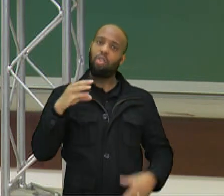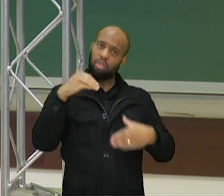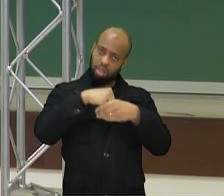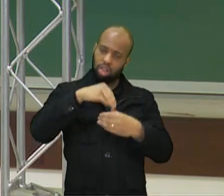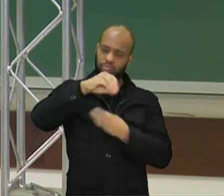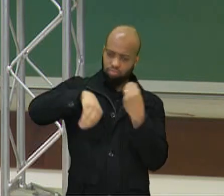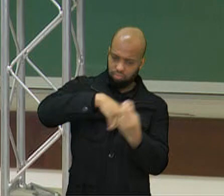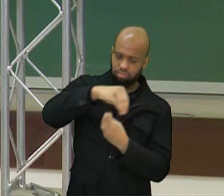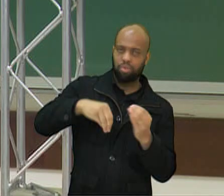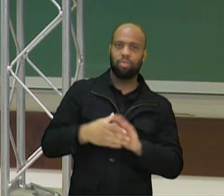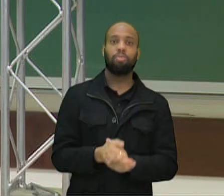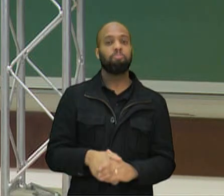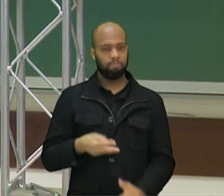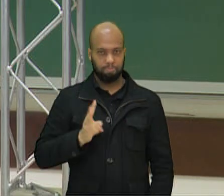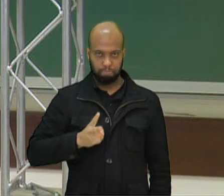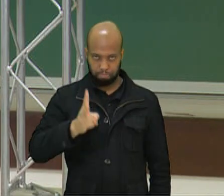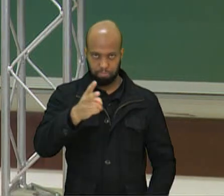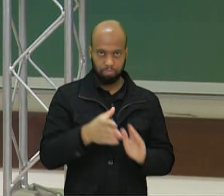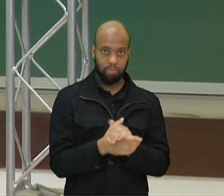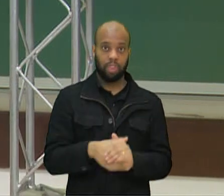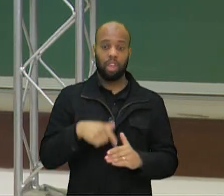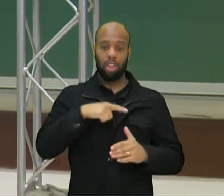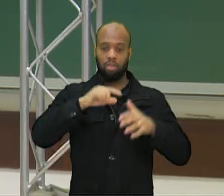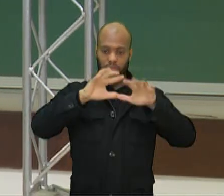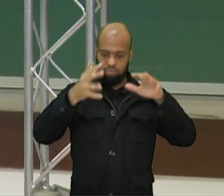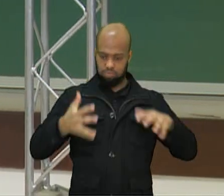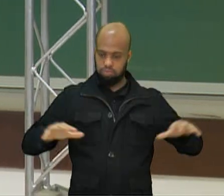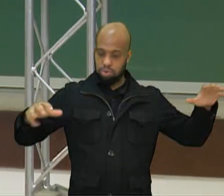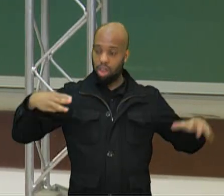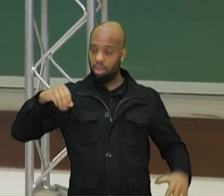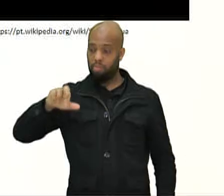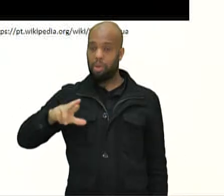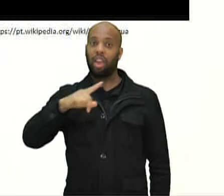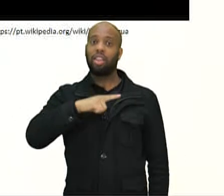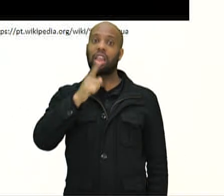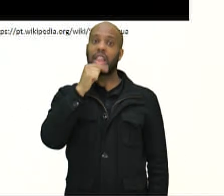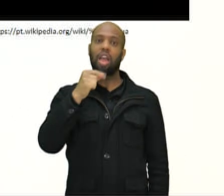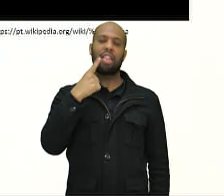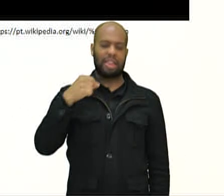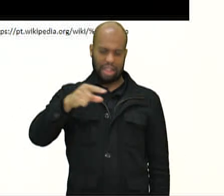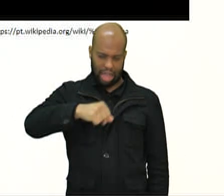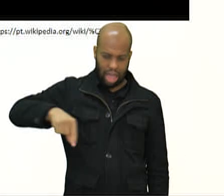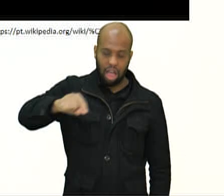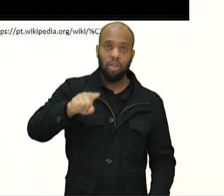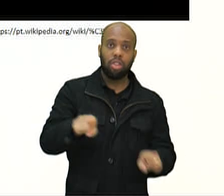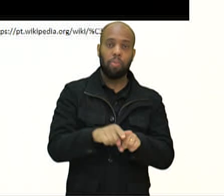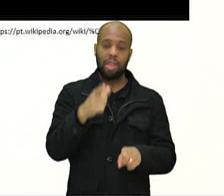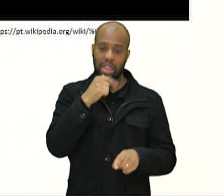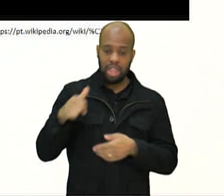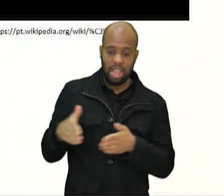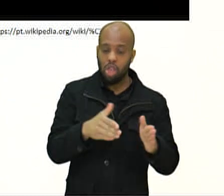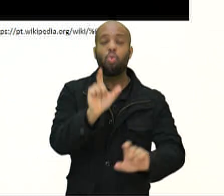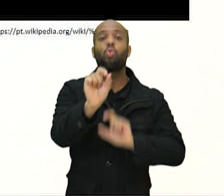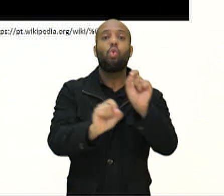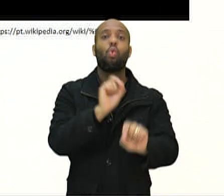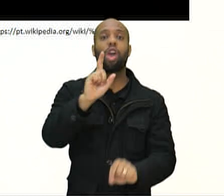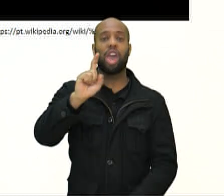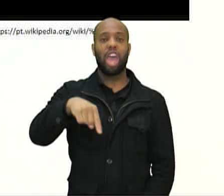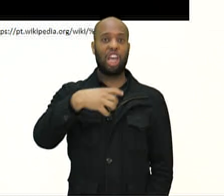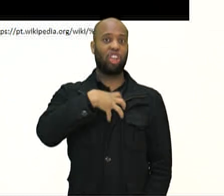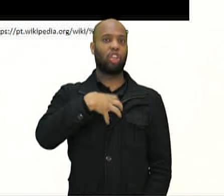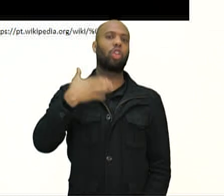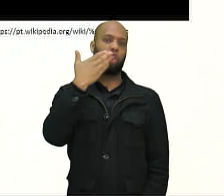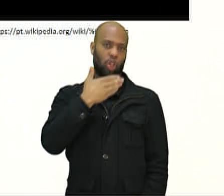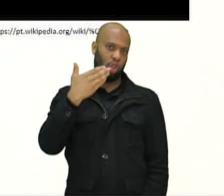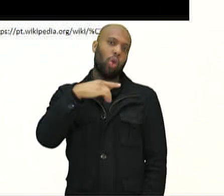água. Continuando ali, ó, oceanos e mares são compostos por água salgada e as águas dos rios, lagos, lagoas,